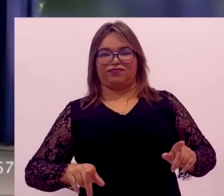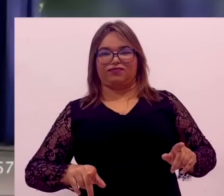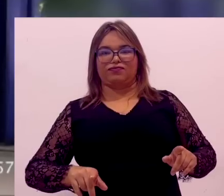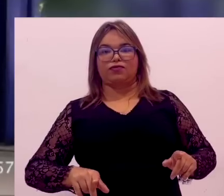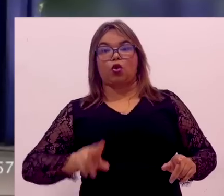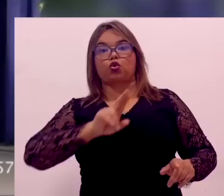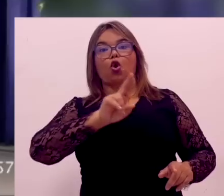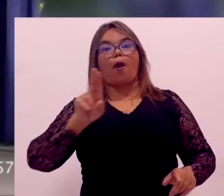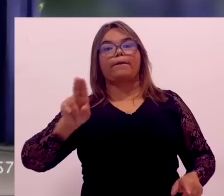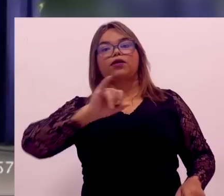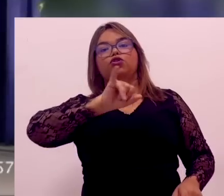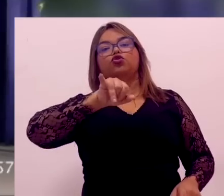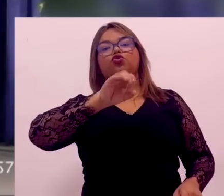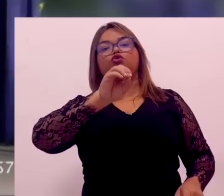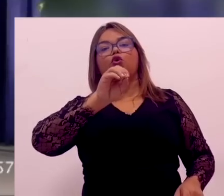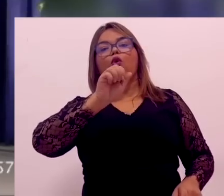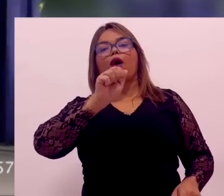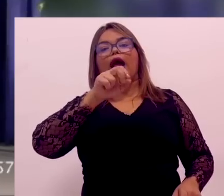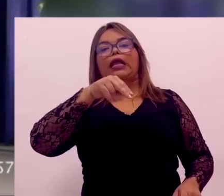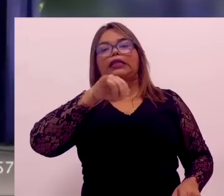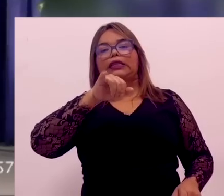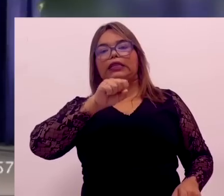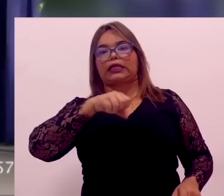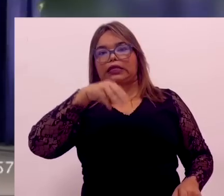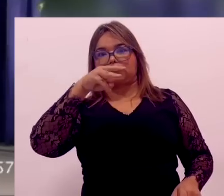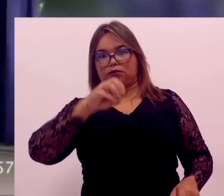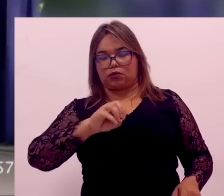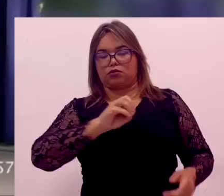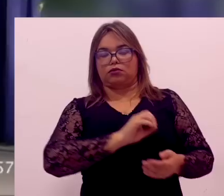A religião que se chama joanismo.